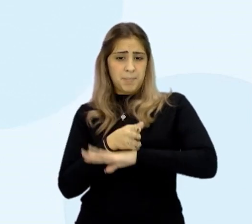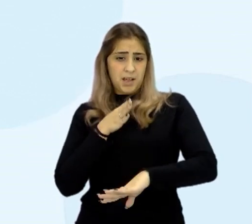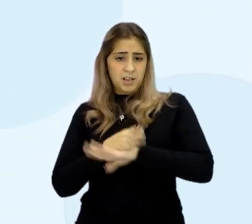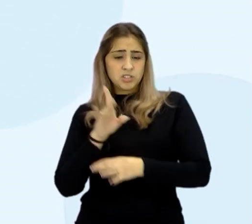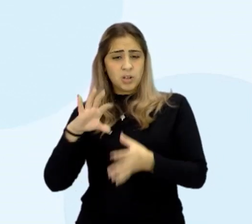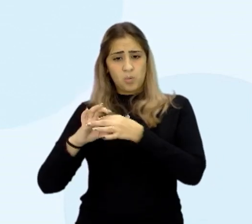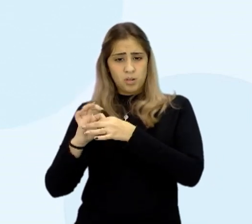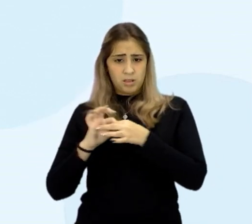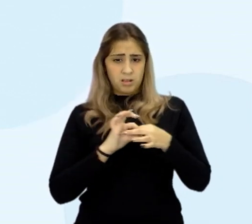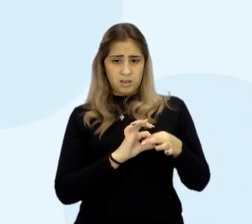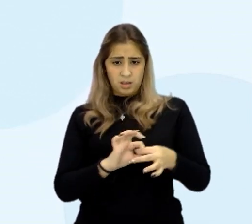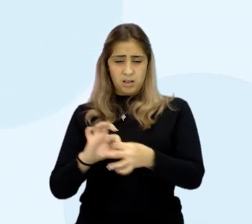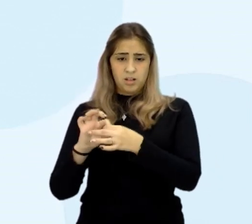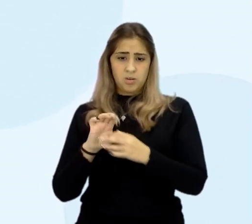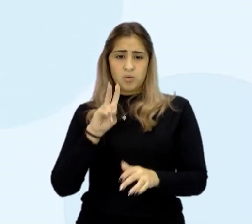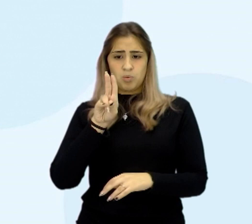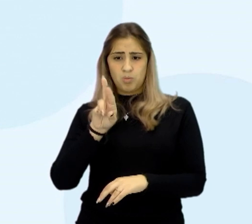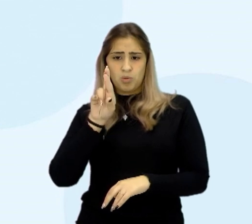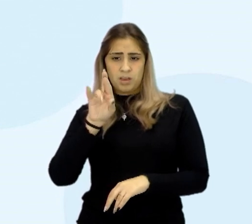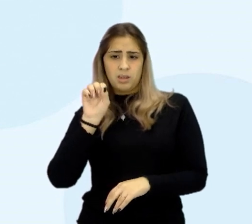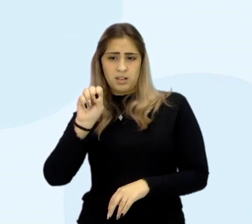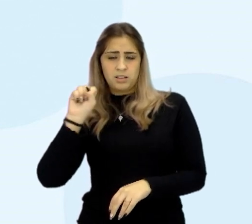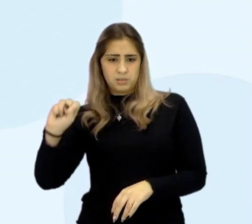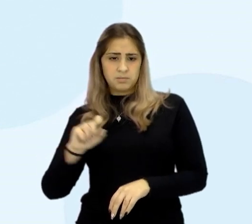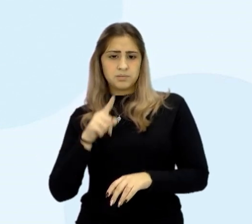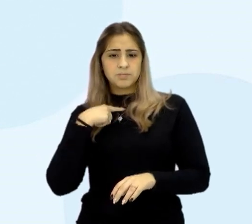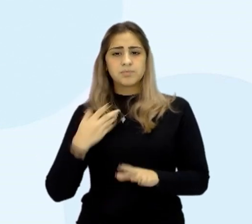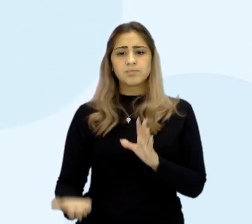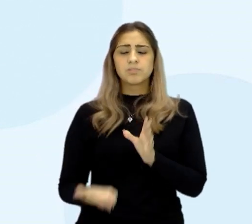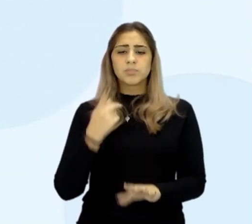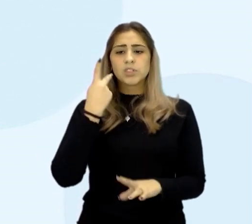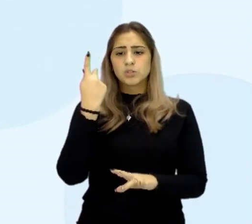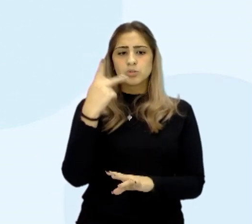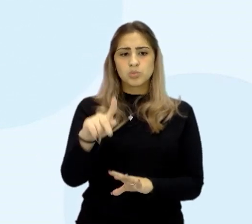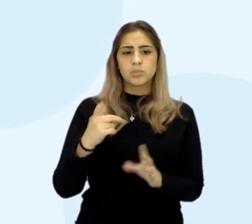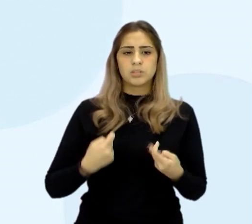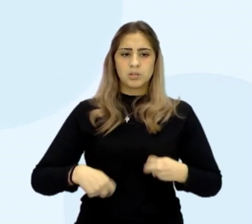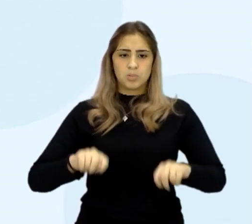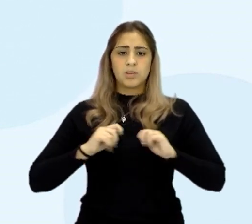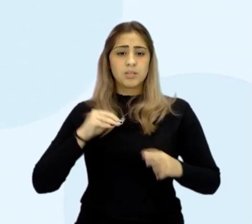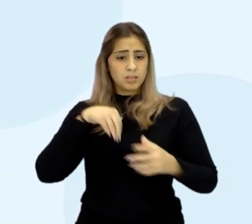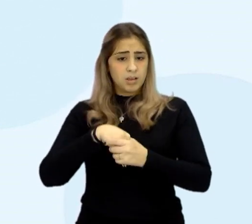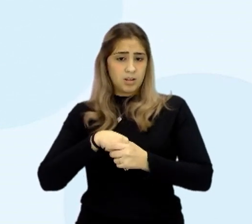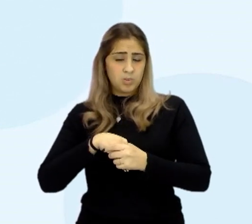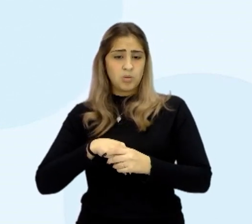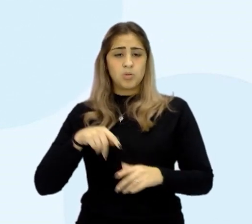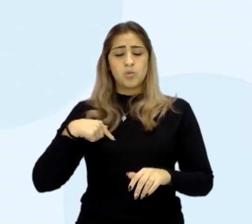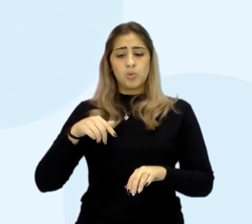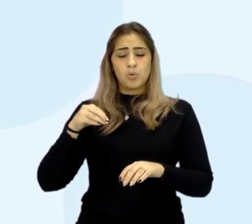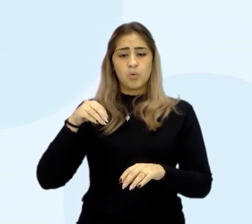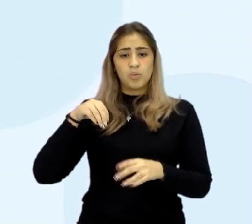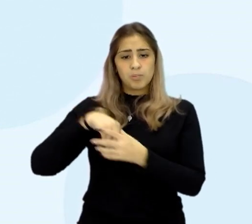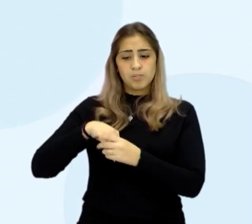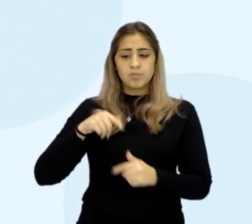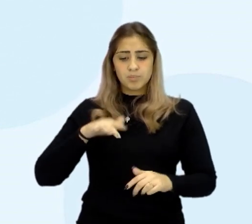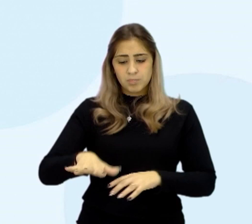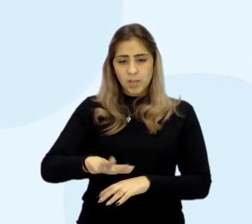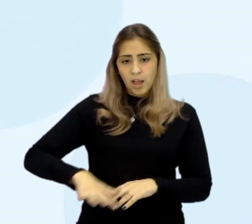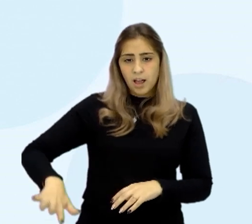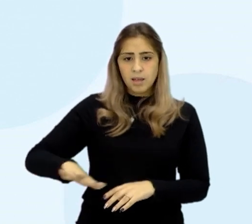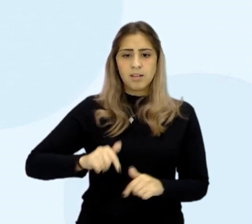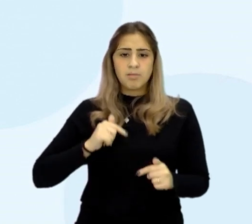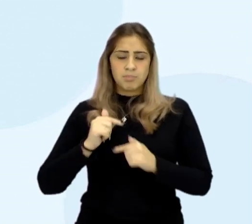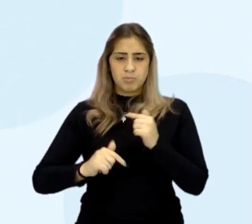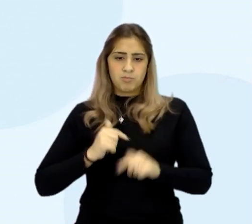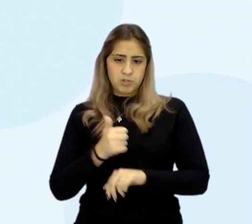Soviética reestruturaram as suas economias dentro dos mercados capitalistas. Então, nono ano, se a gente for pensar assim, ó,